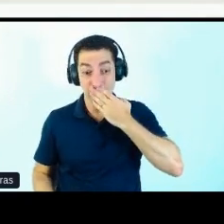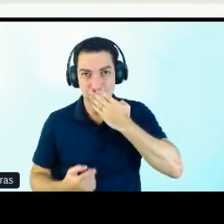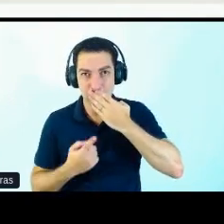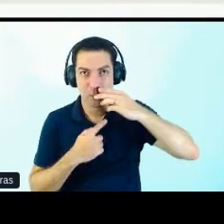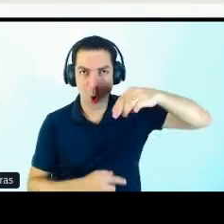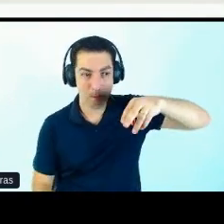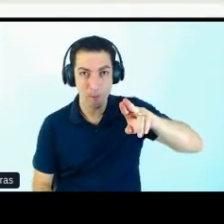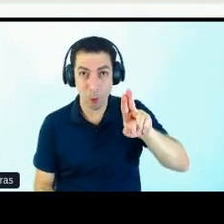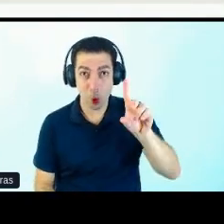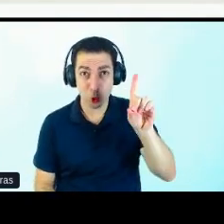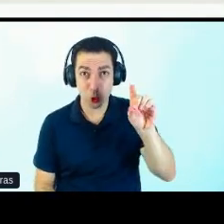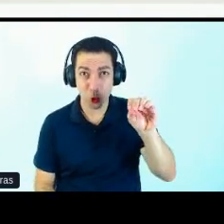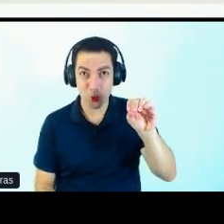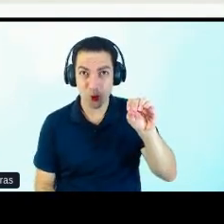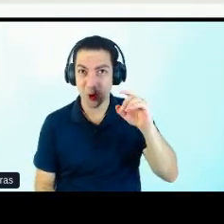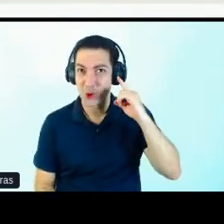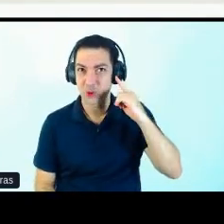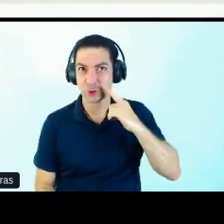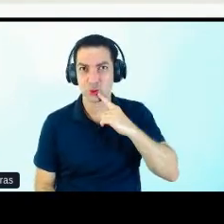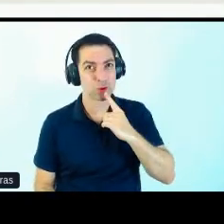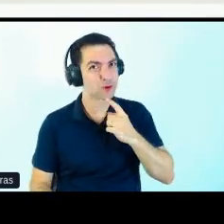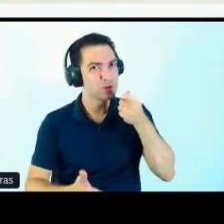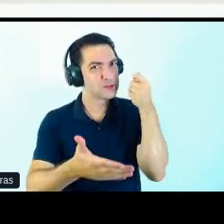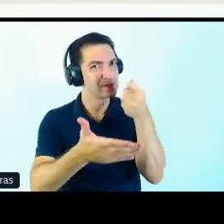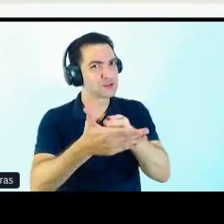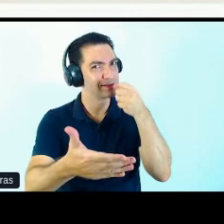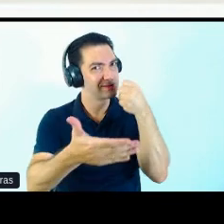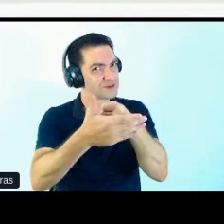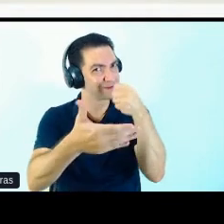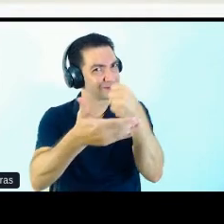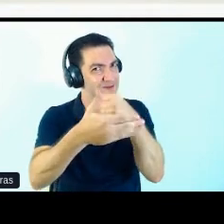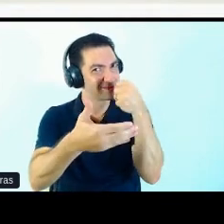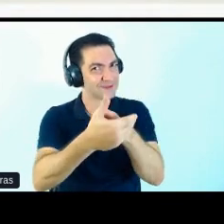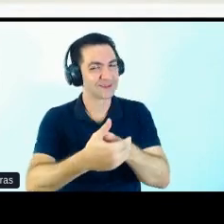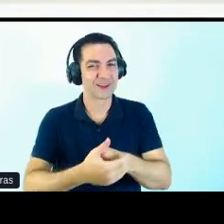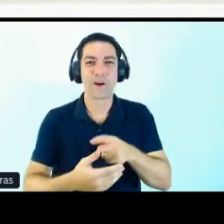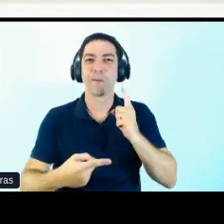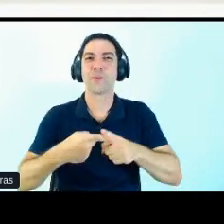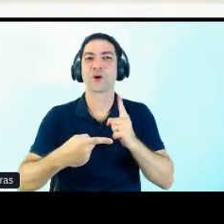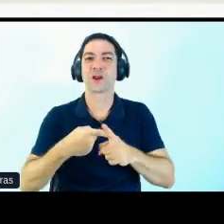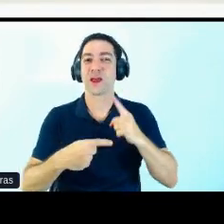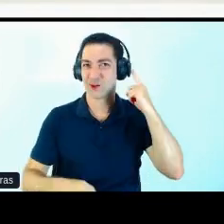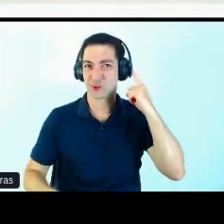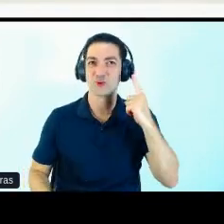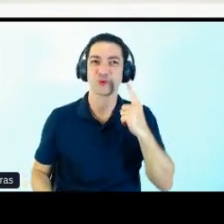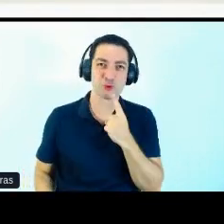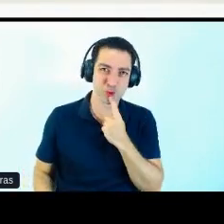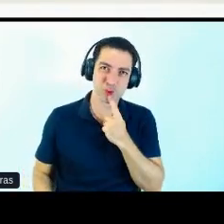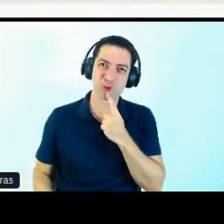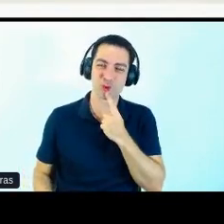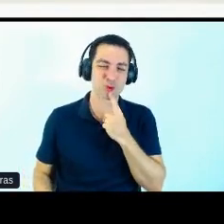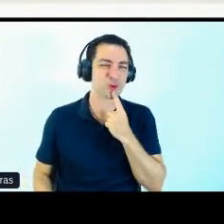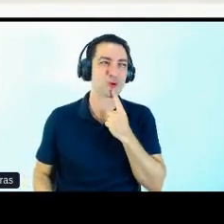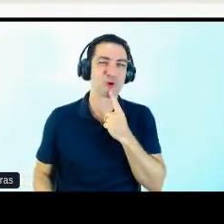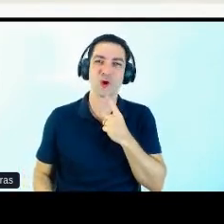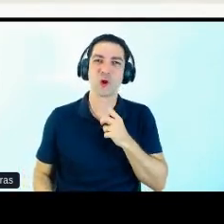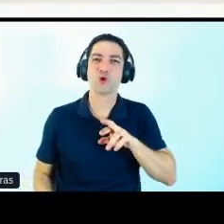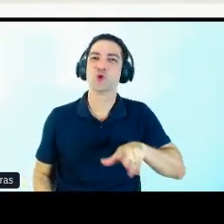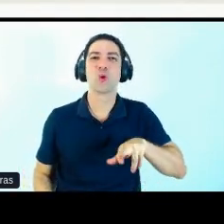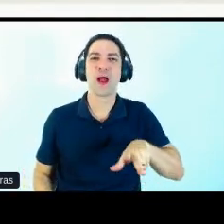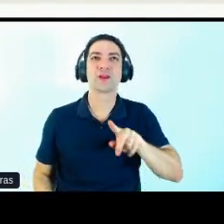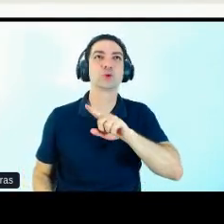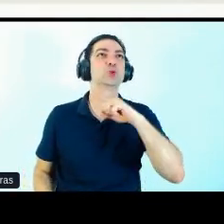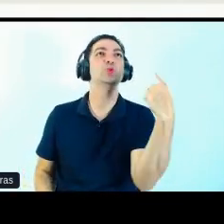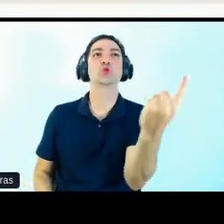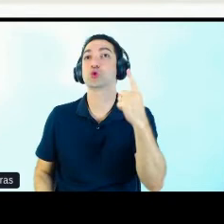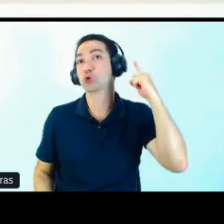Porque surdo não é mudo, necessariamente. Ele até pode existir surdo e mudo, né? Aí tem